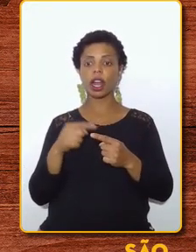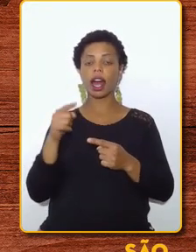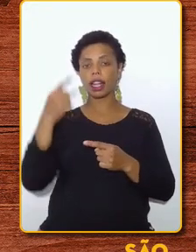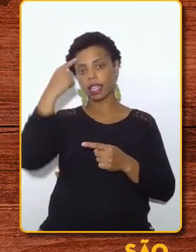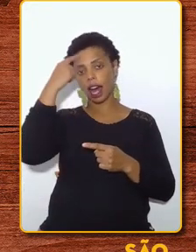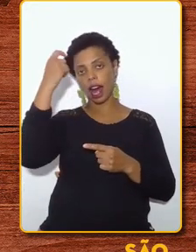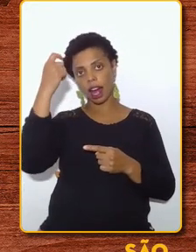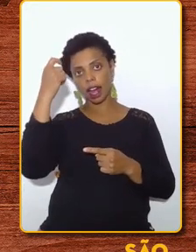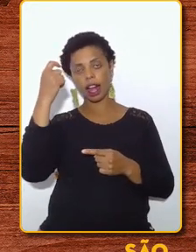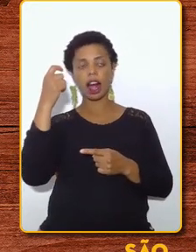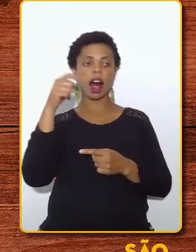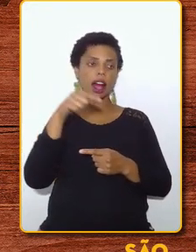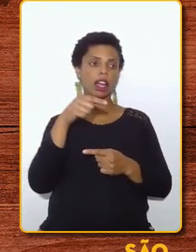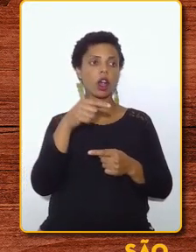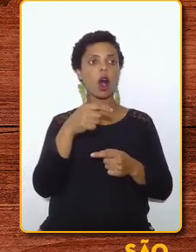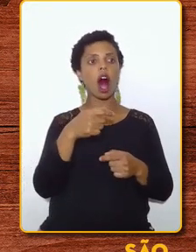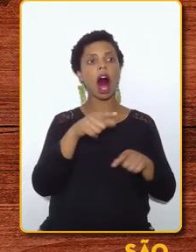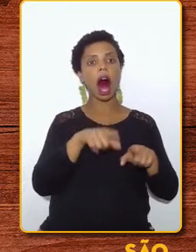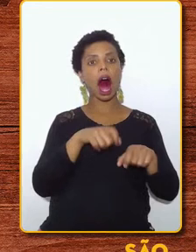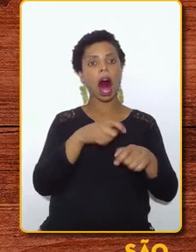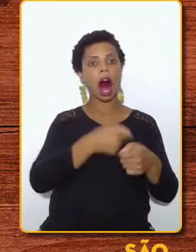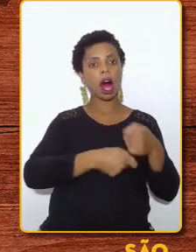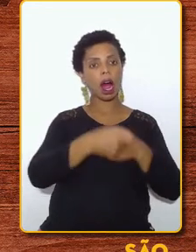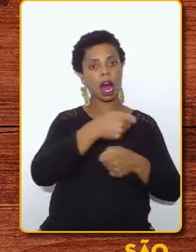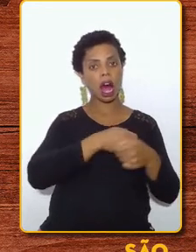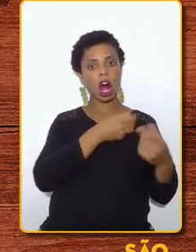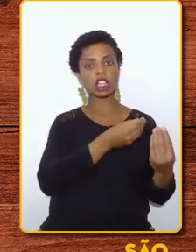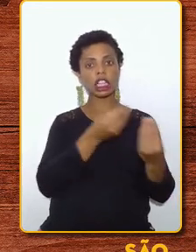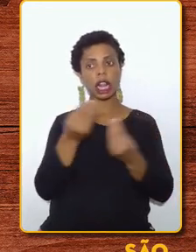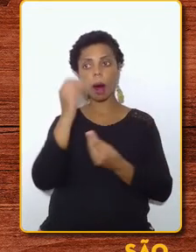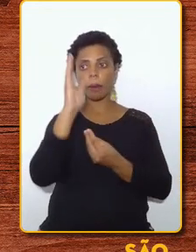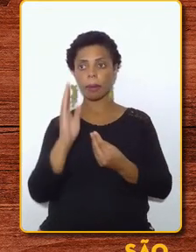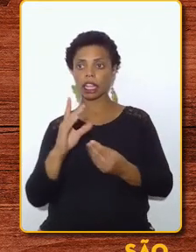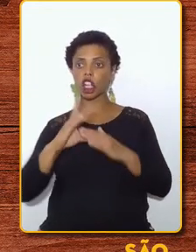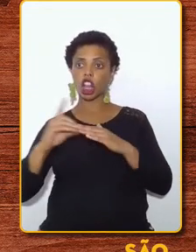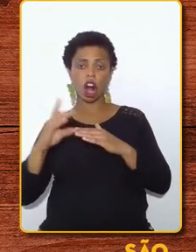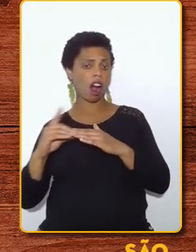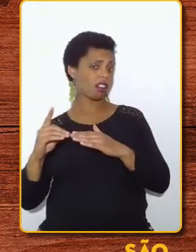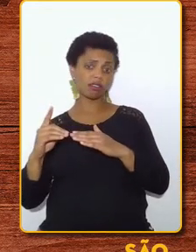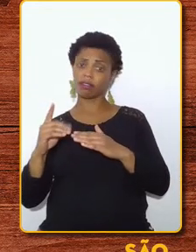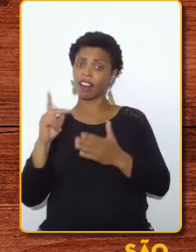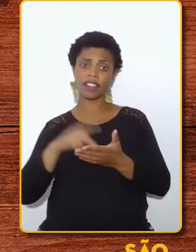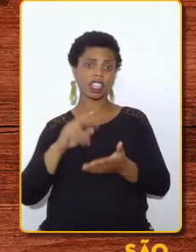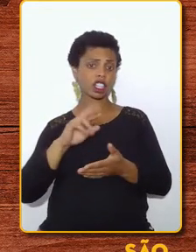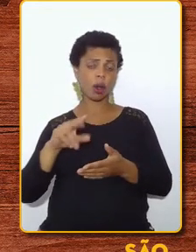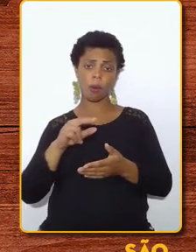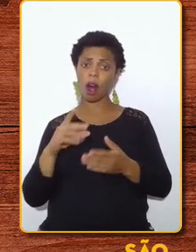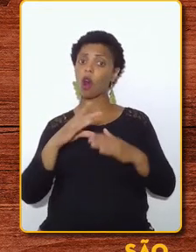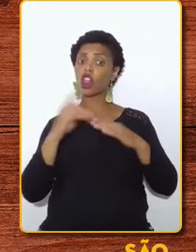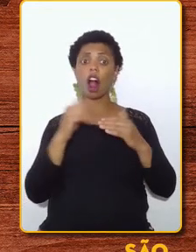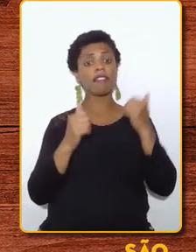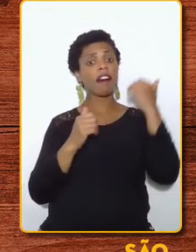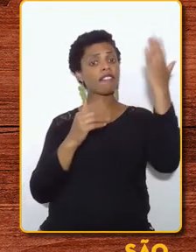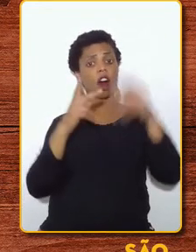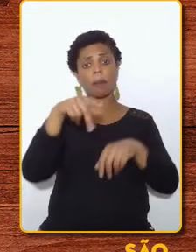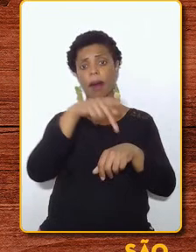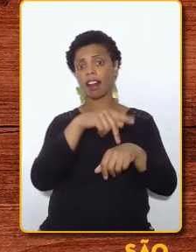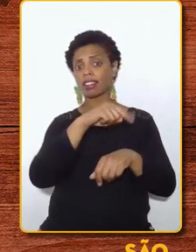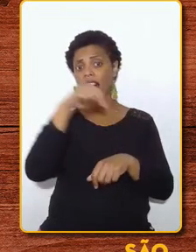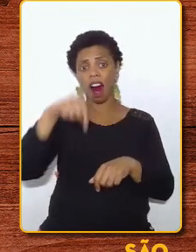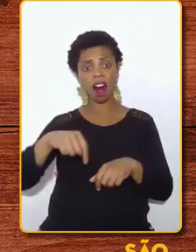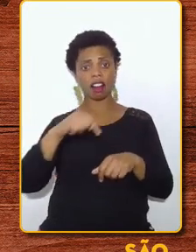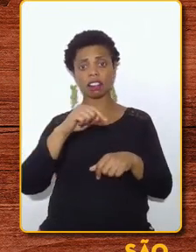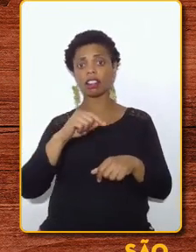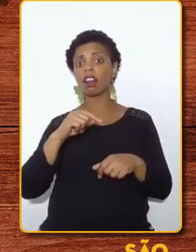para o Brasil já não é verdade mais. Os dólares ficam lá fora, em paraísos fiscais,